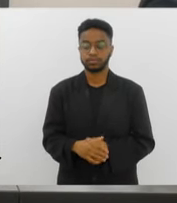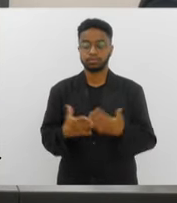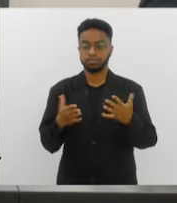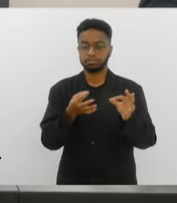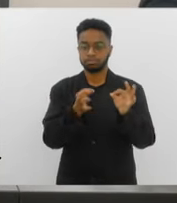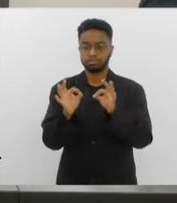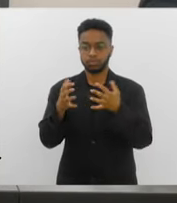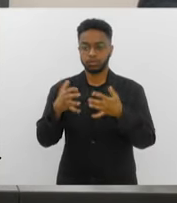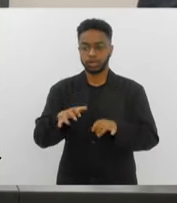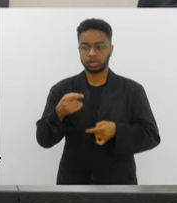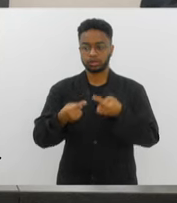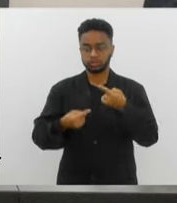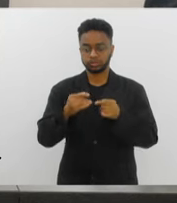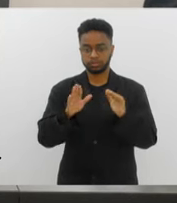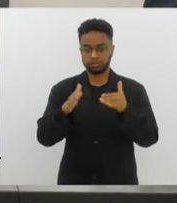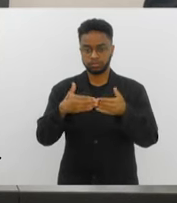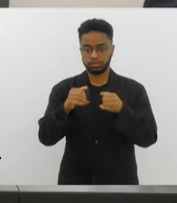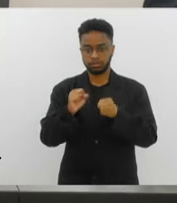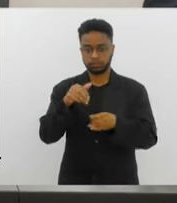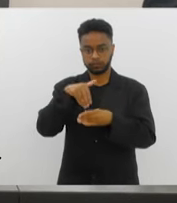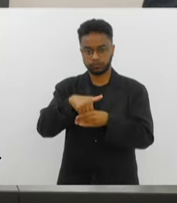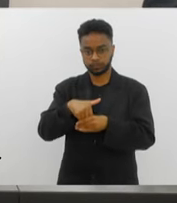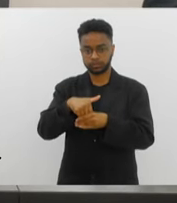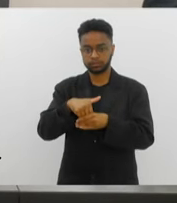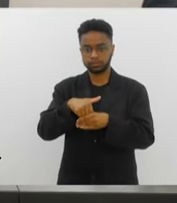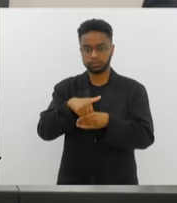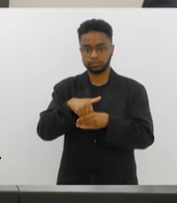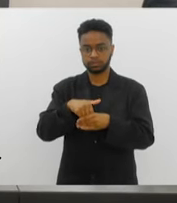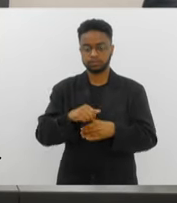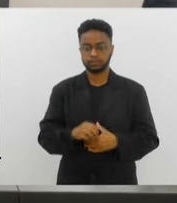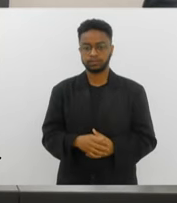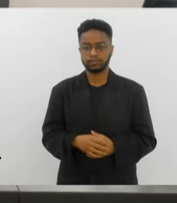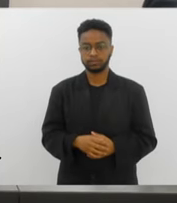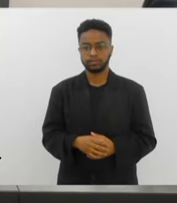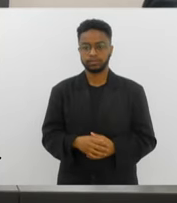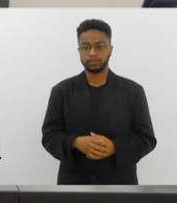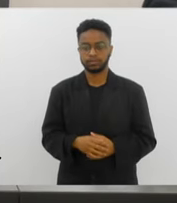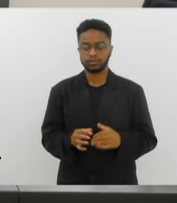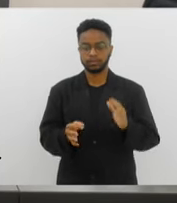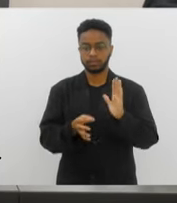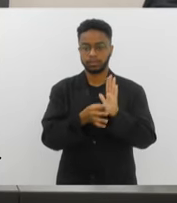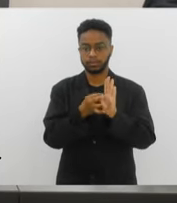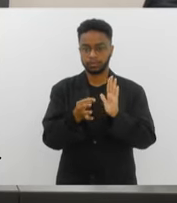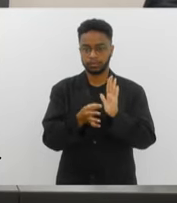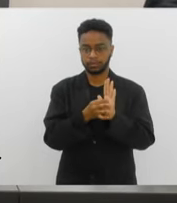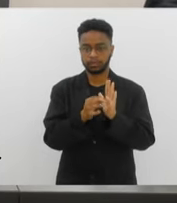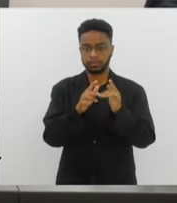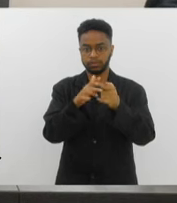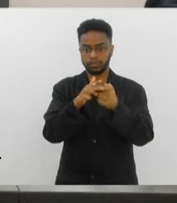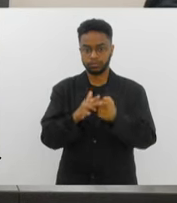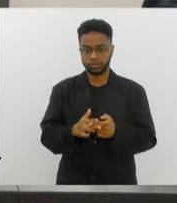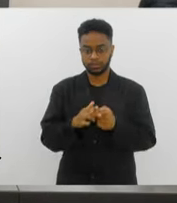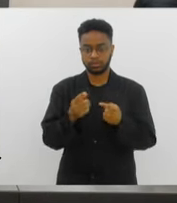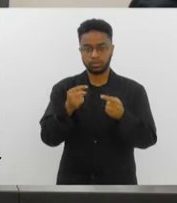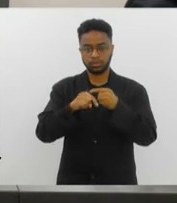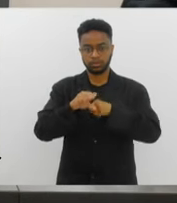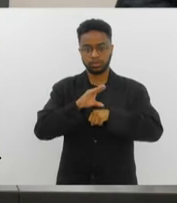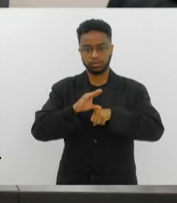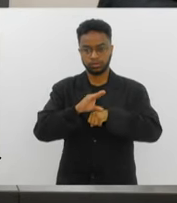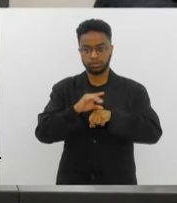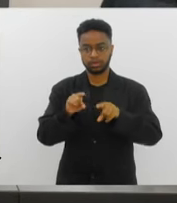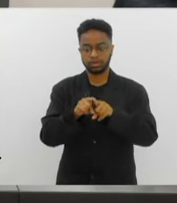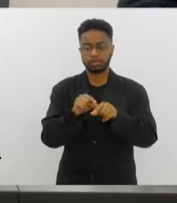quem queira discutir, encerrada a discussão, em votação, o parecer retificado pela inconstitucionalidade,